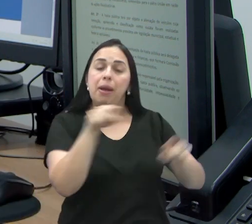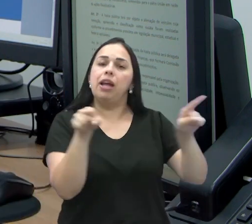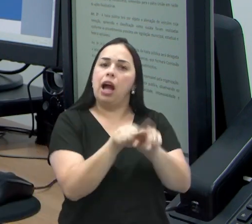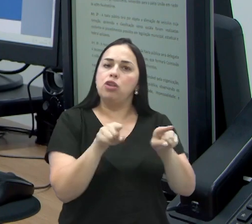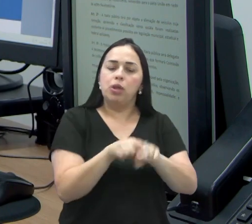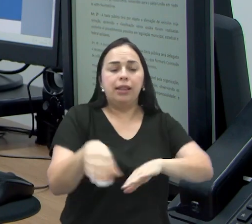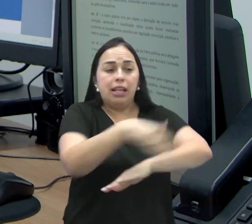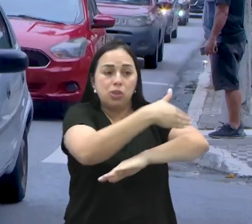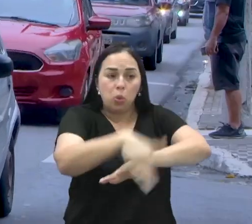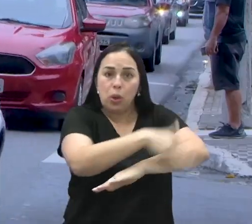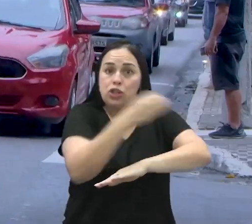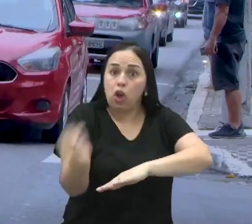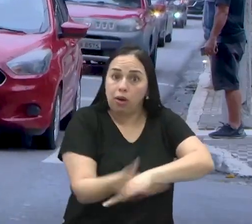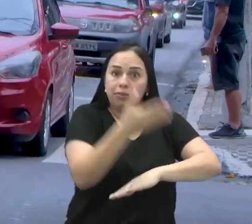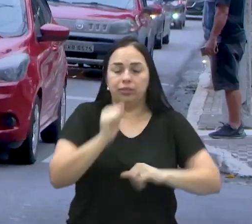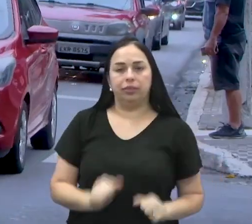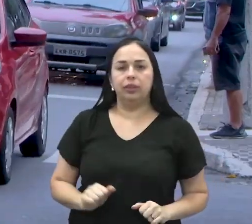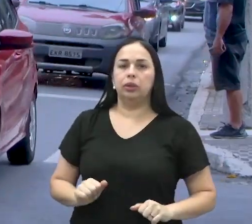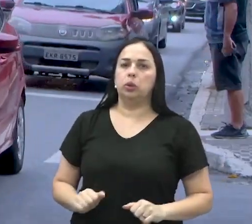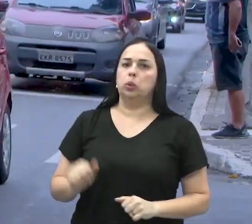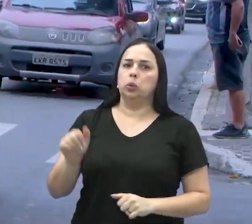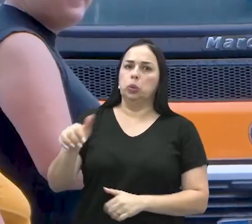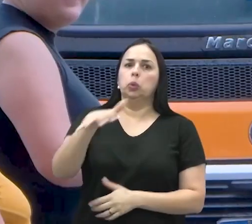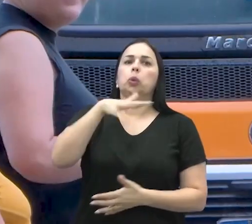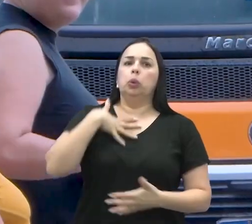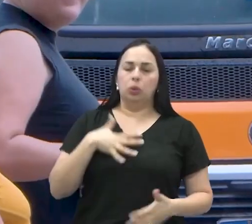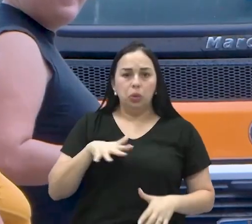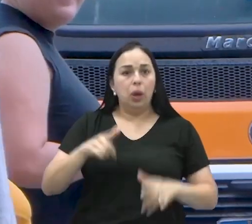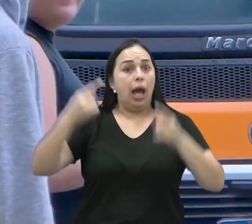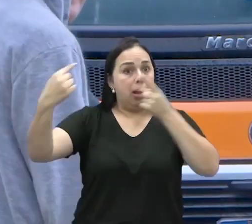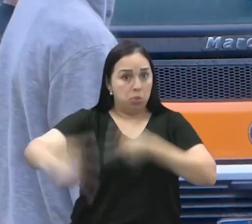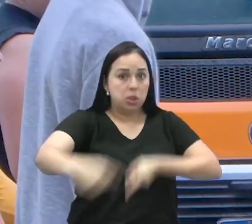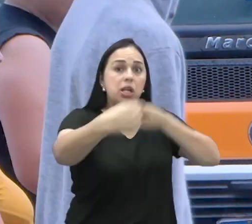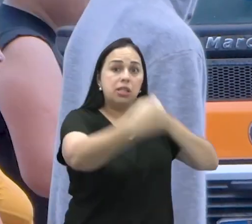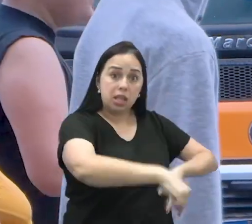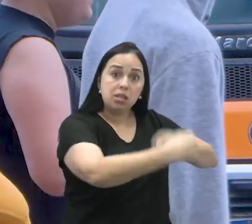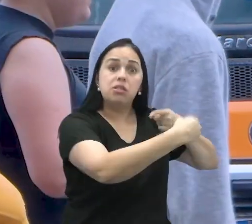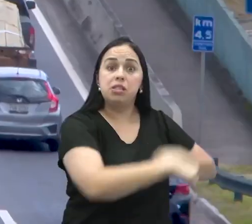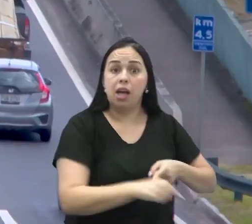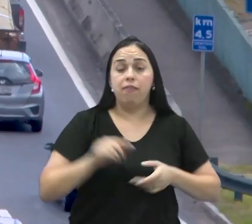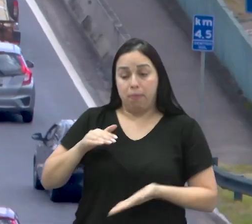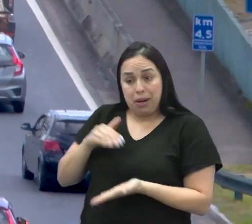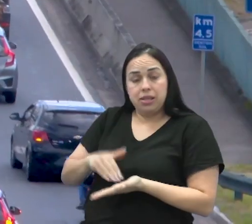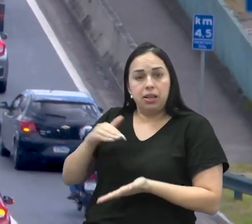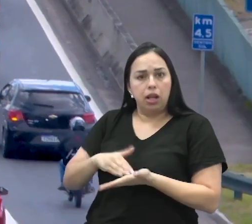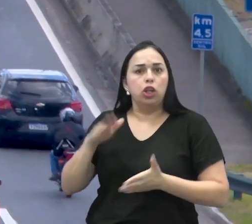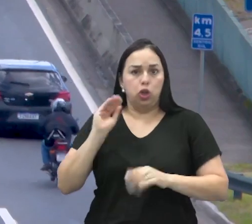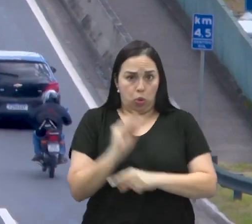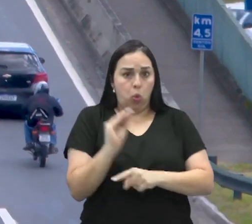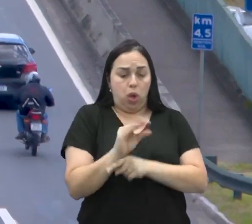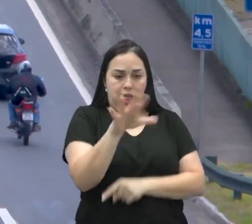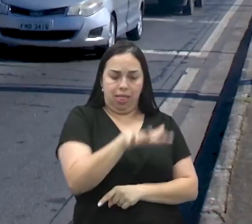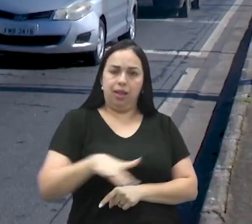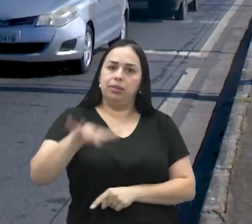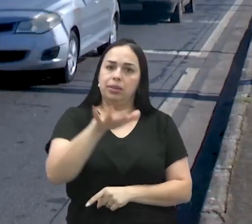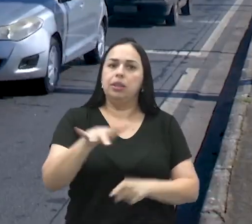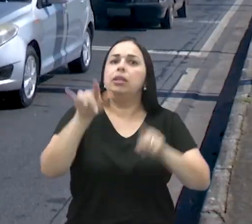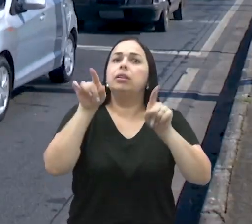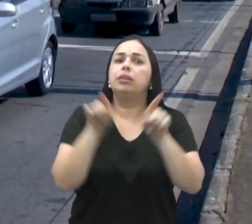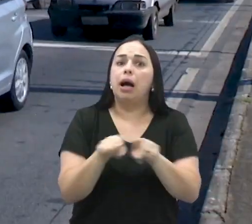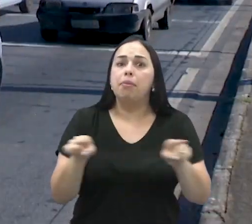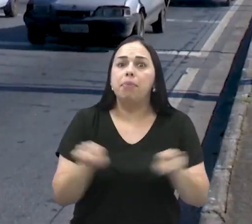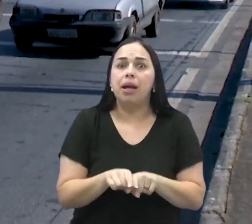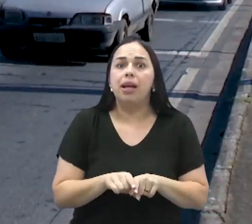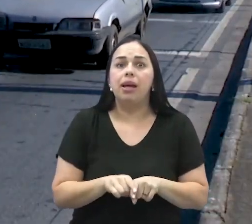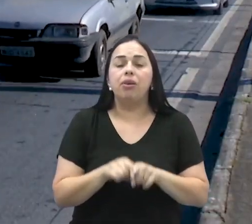ali do bairro, do seu entorno. Com tanta gente envolvida, são vários os desafios para quem cuida da mobilidade urbana da cidade. Um